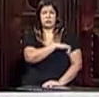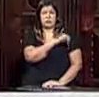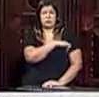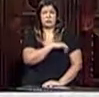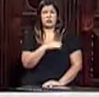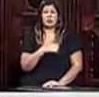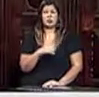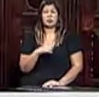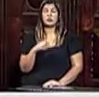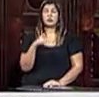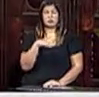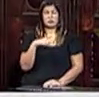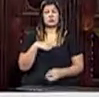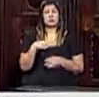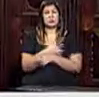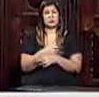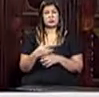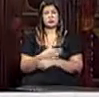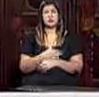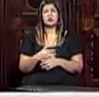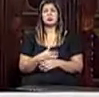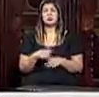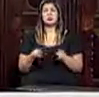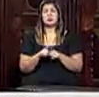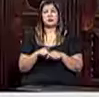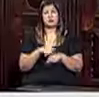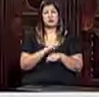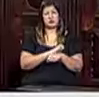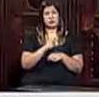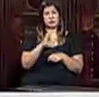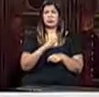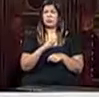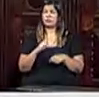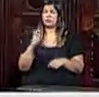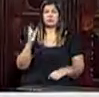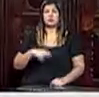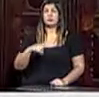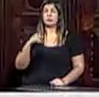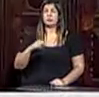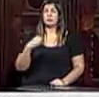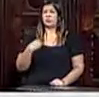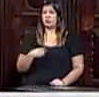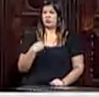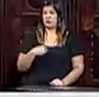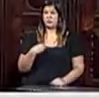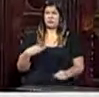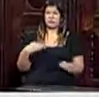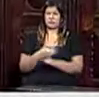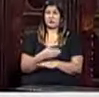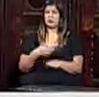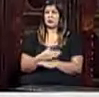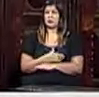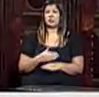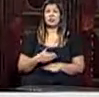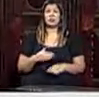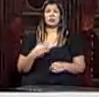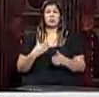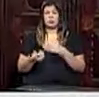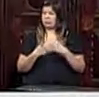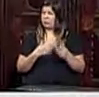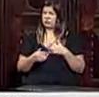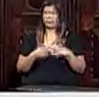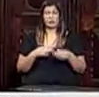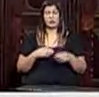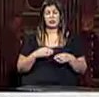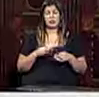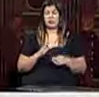Janeiro, enquanto cidade, enquanto Estado, jamais participaria ou postularia qualquer